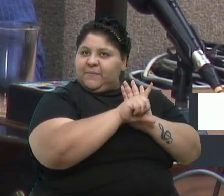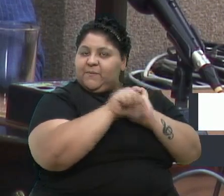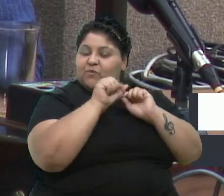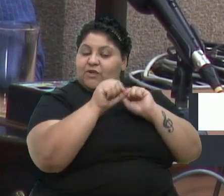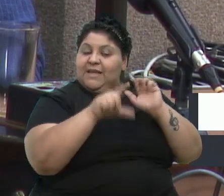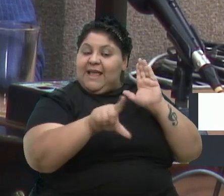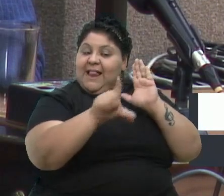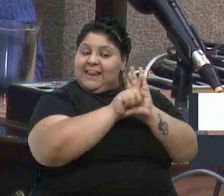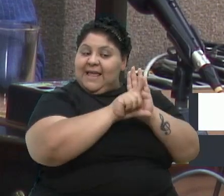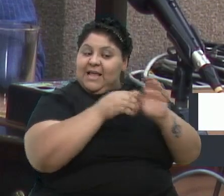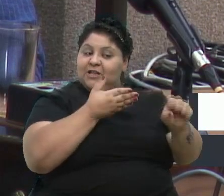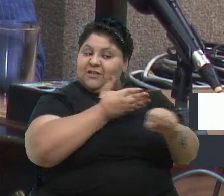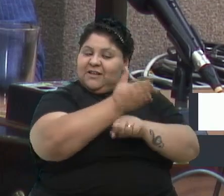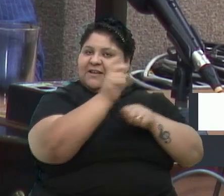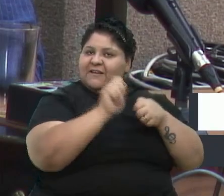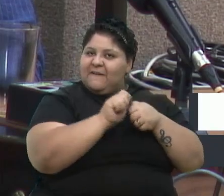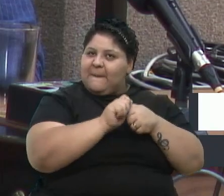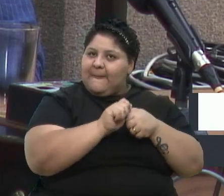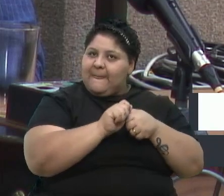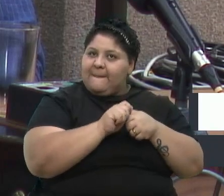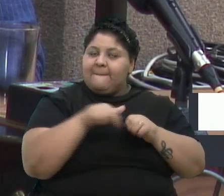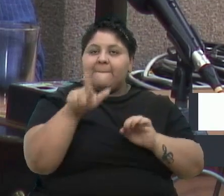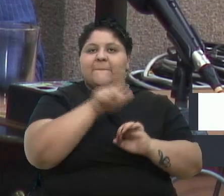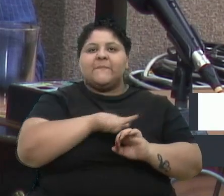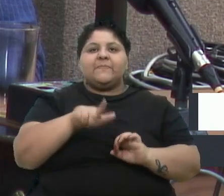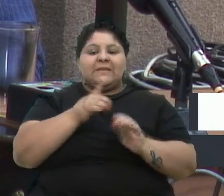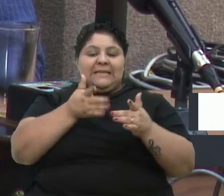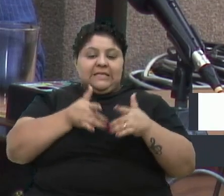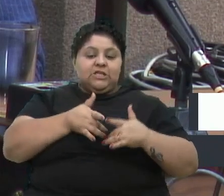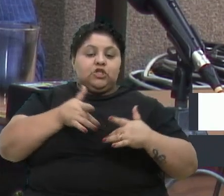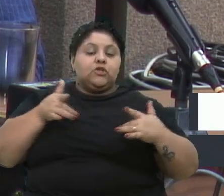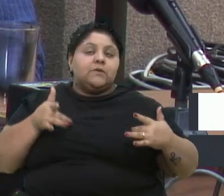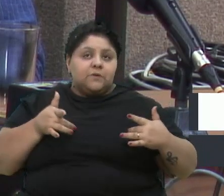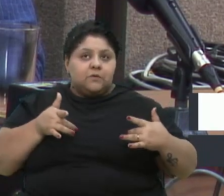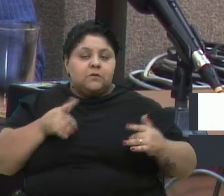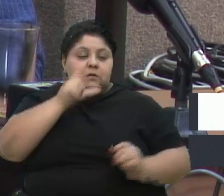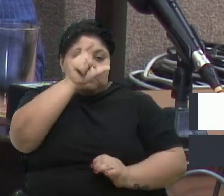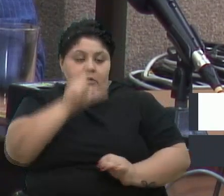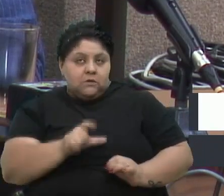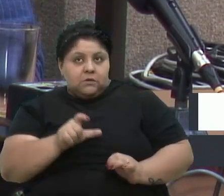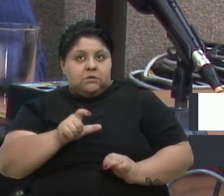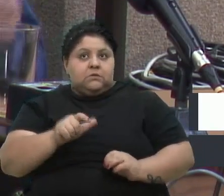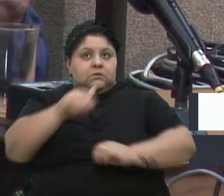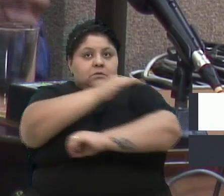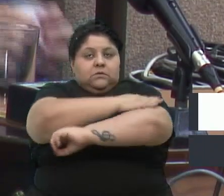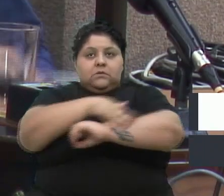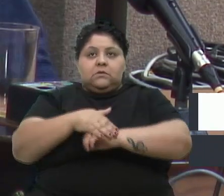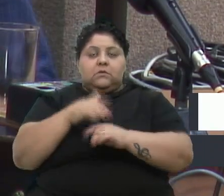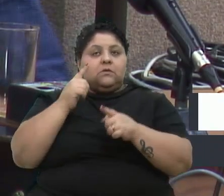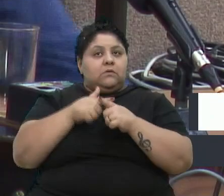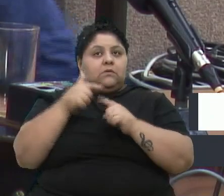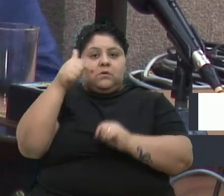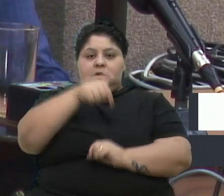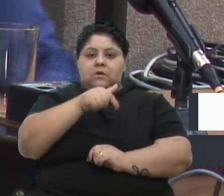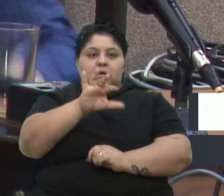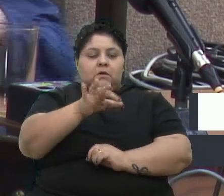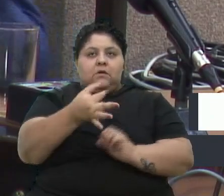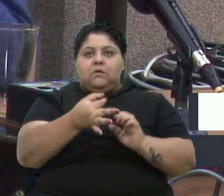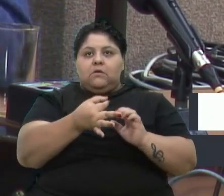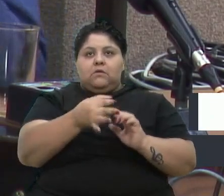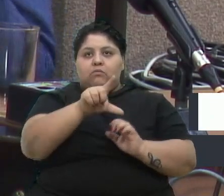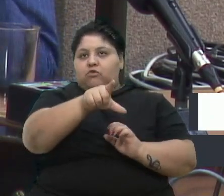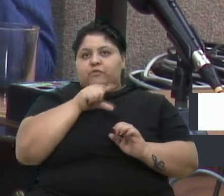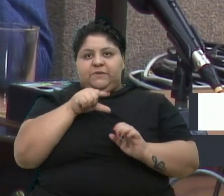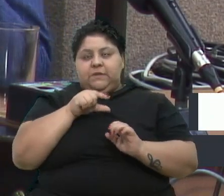agora, para que a gente tenha solidariedade com as pessoas que estão na rua, porque não estão ali por opção, às vezes por